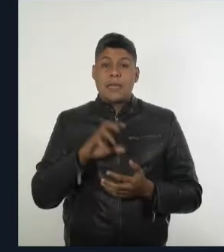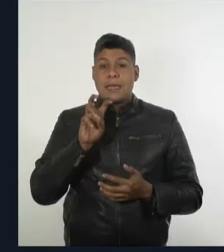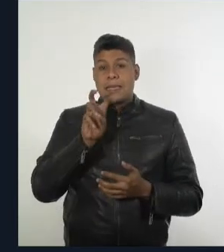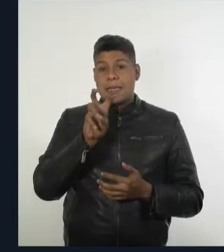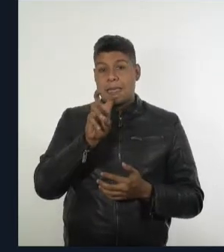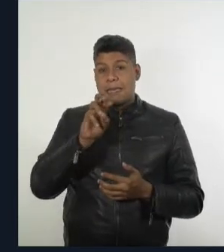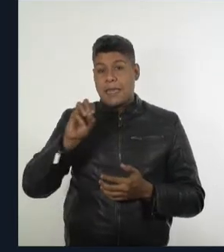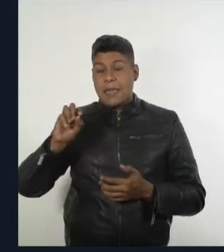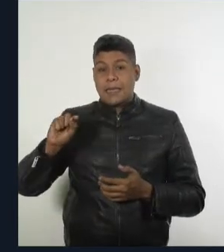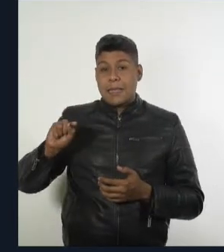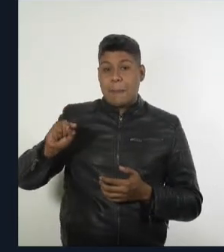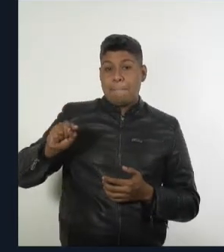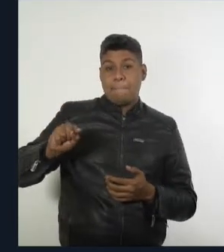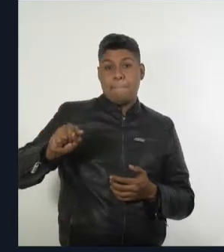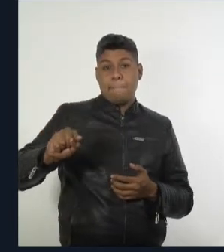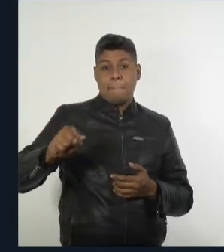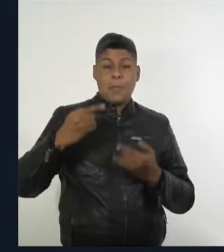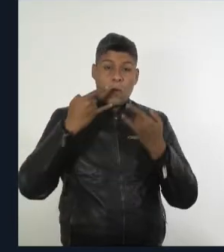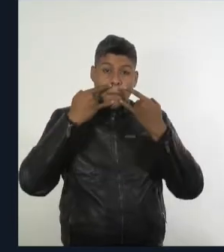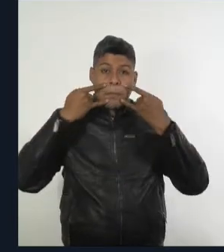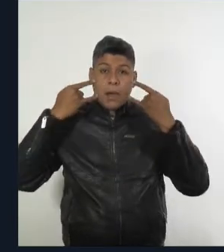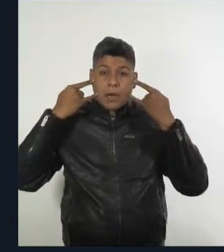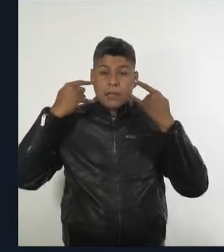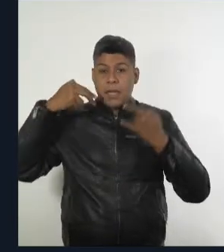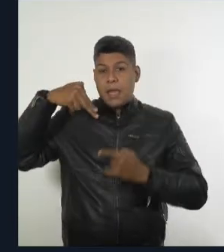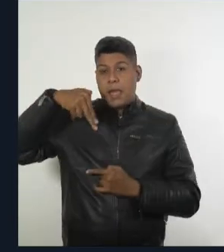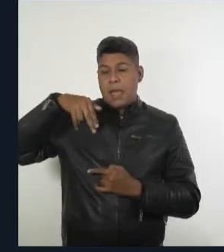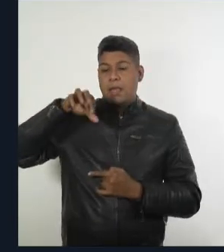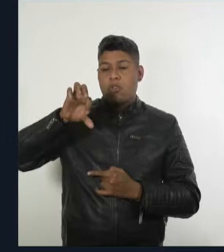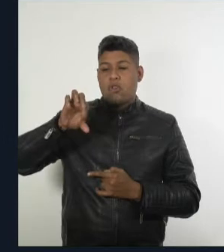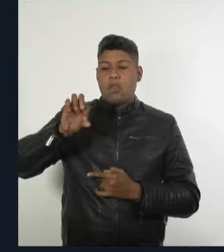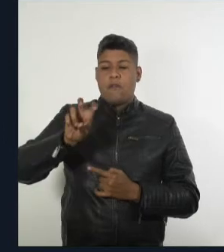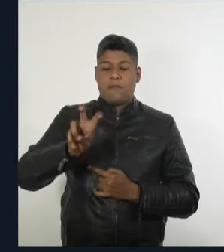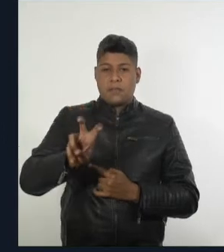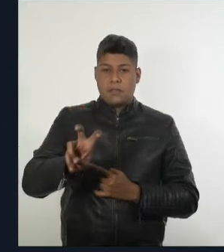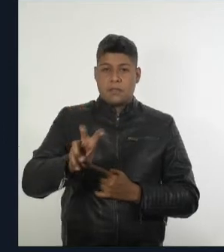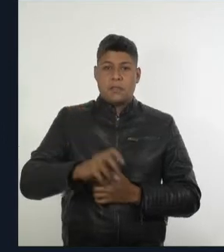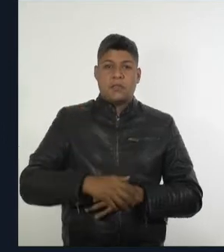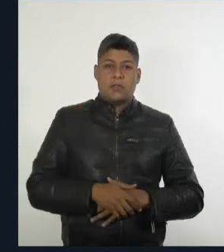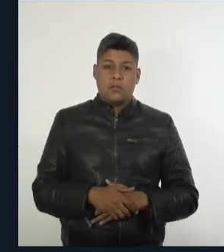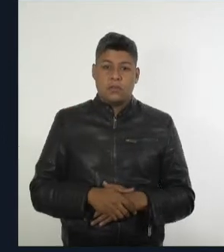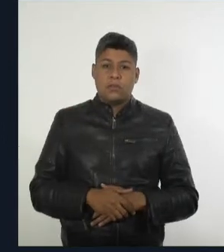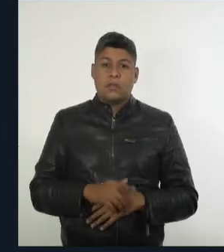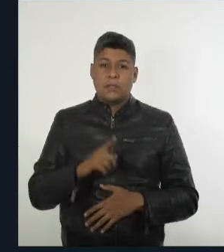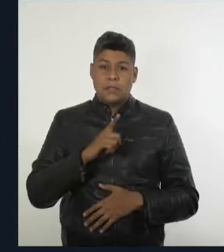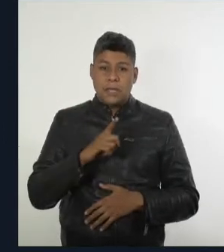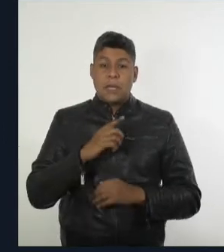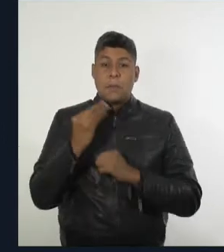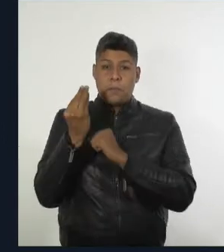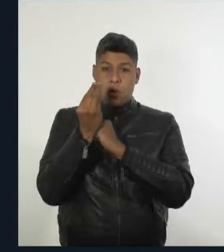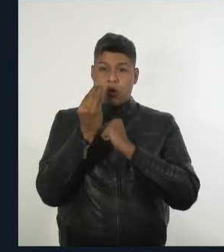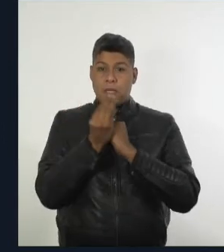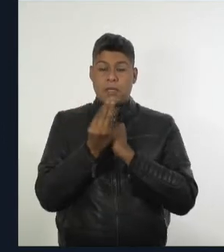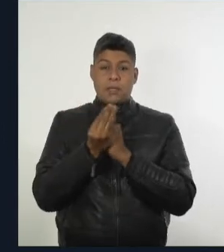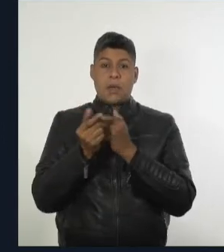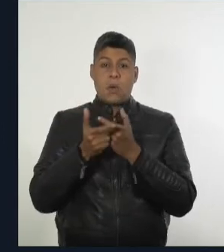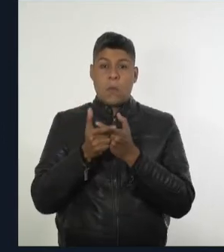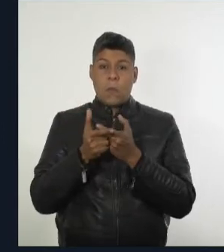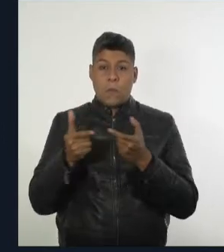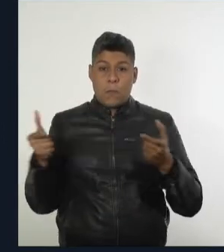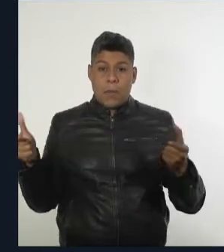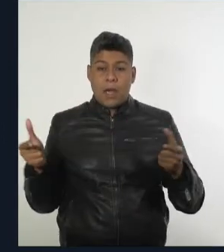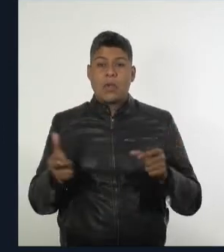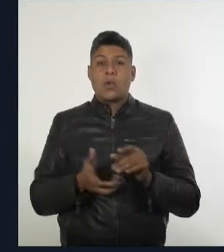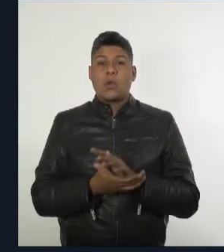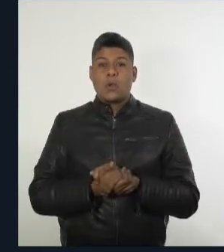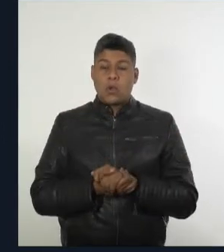500 mil máscaras N95, que tem um grau de proteção muito mais acentuado, para que a